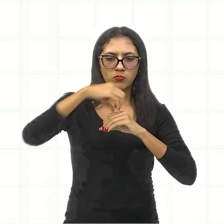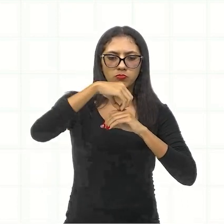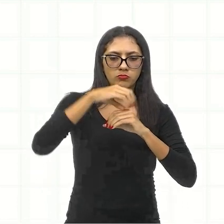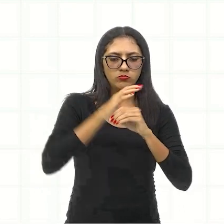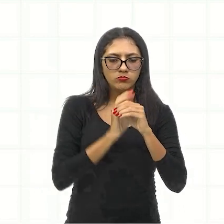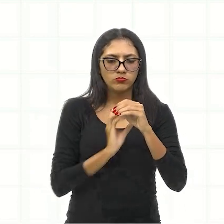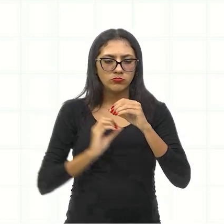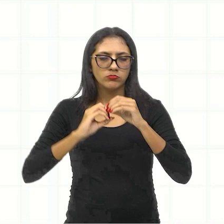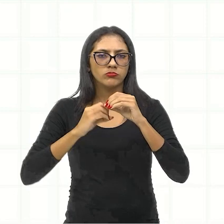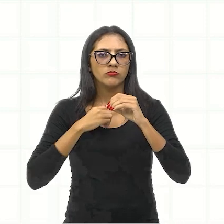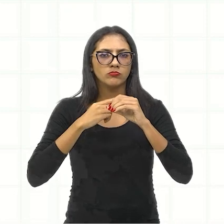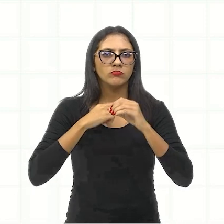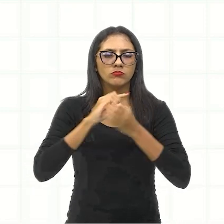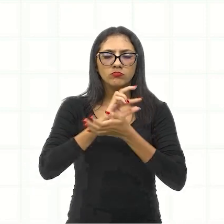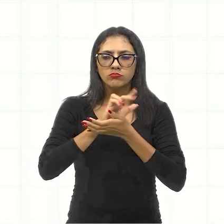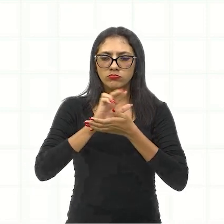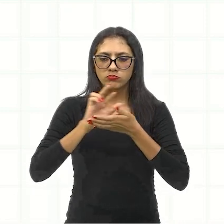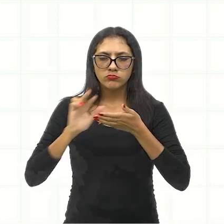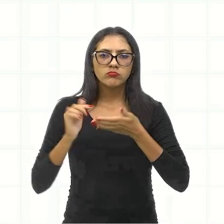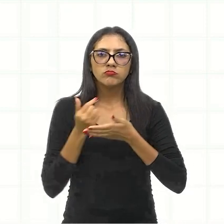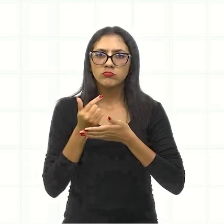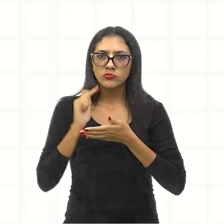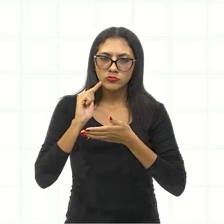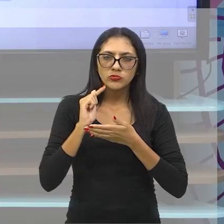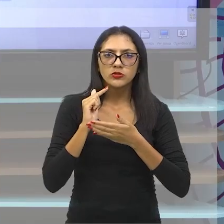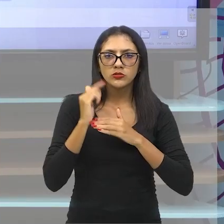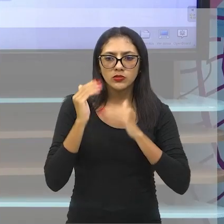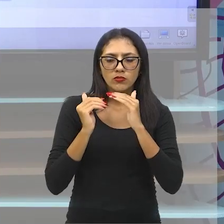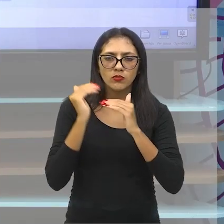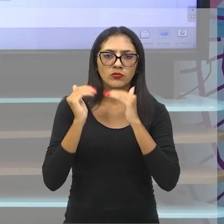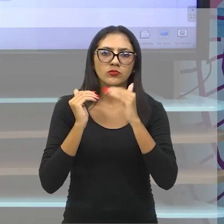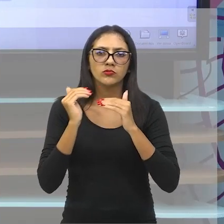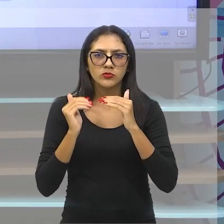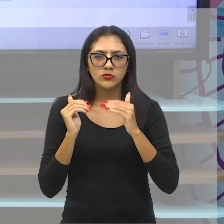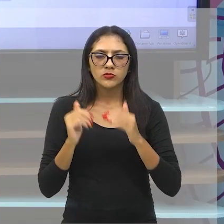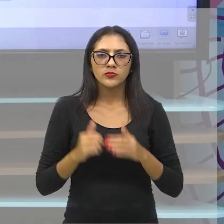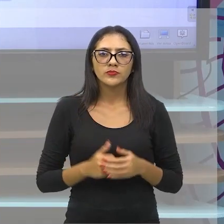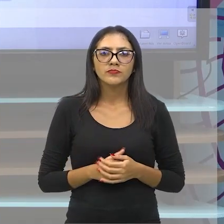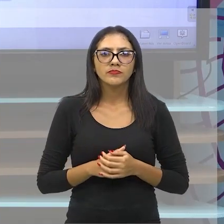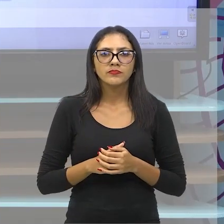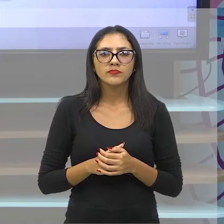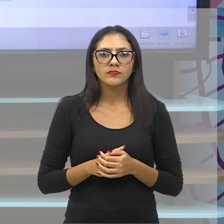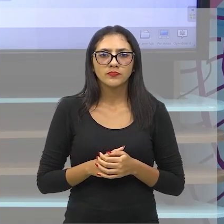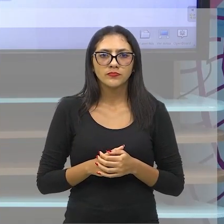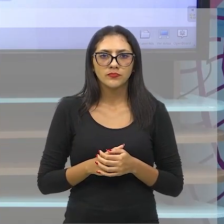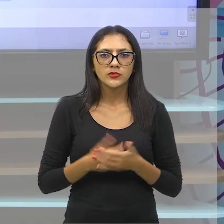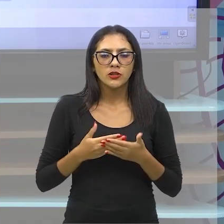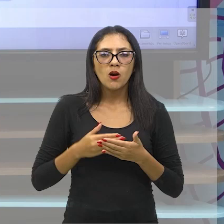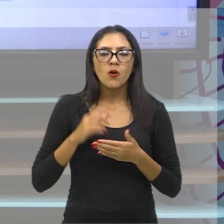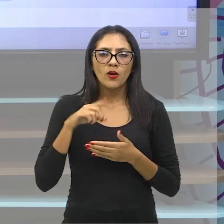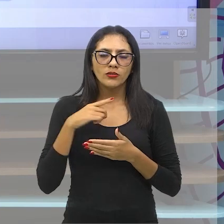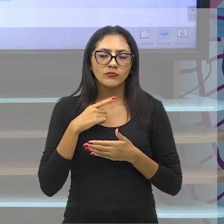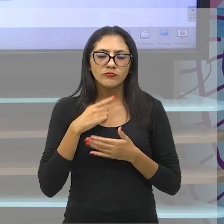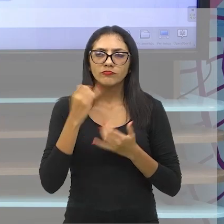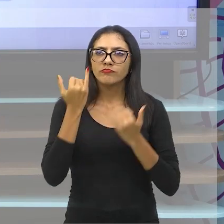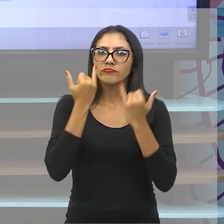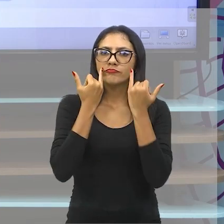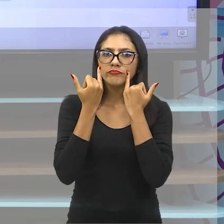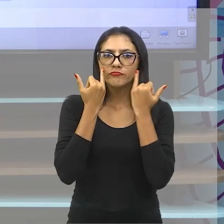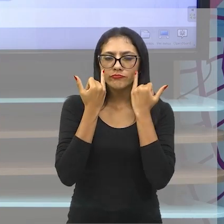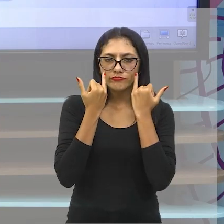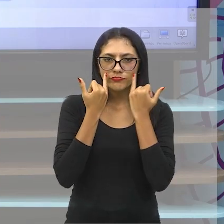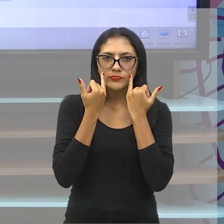o desenvolvimento, então, do embrião. Então, assim, a gente observa um pouco mais sobre a fertilização, né, e ainda